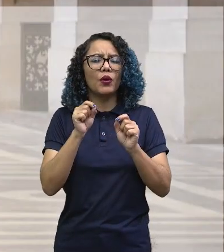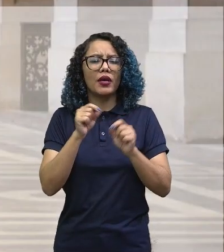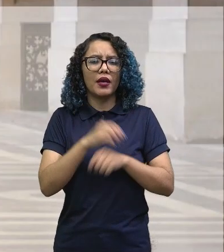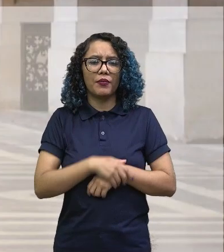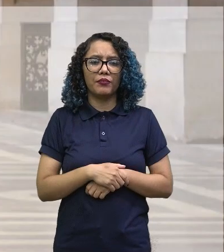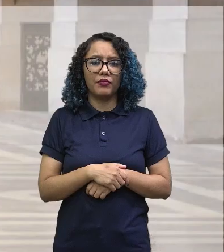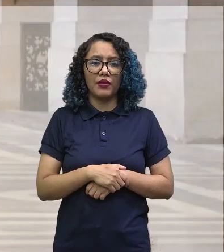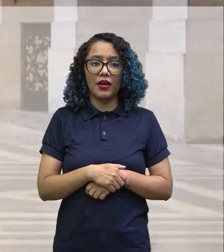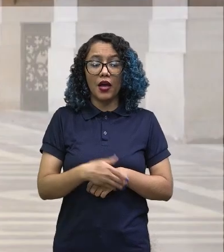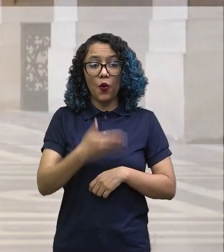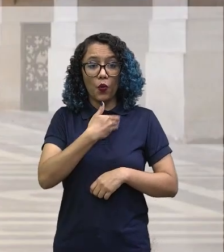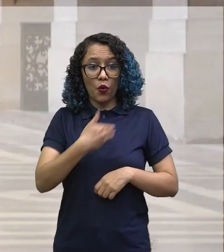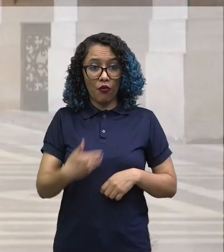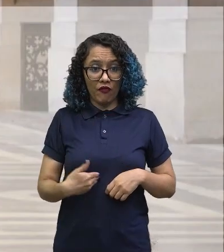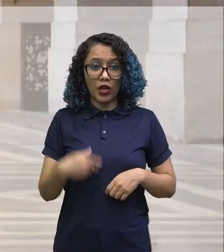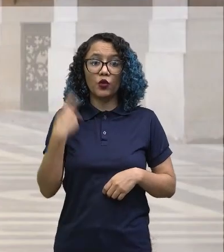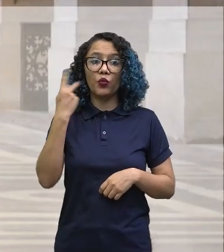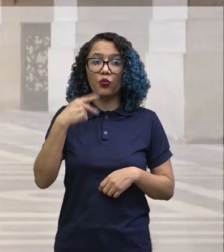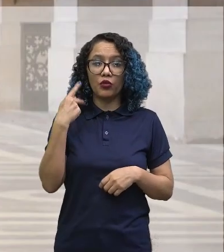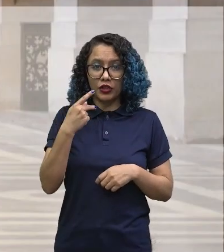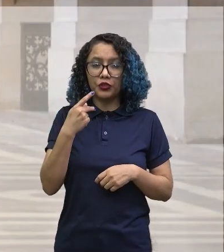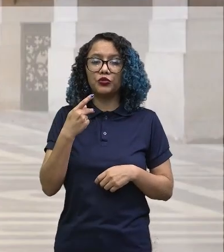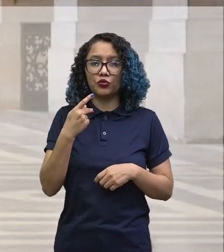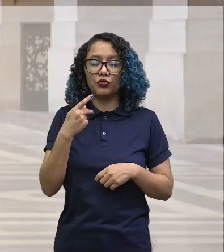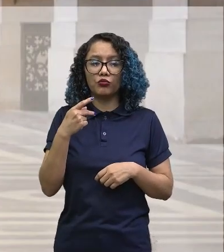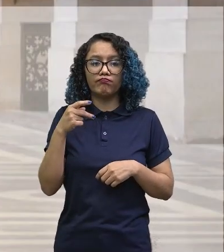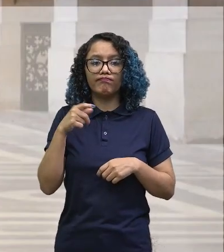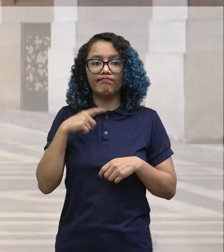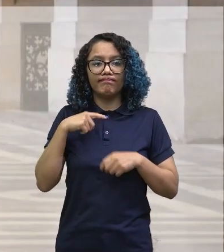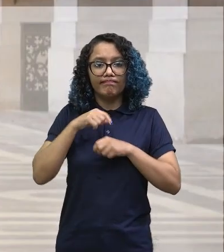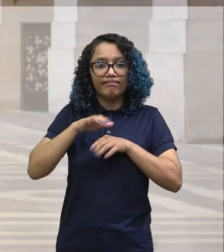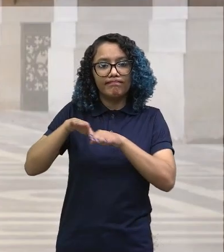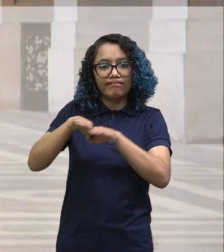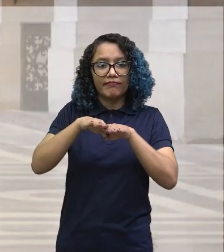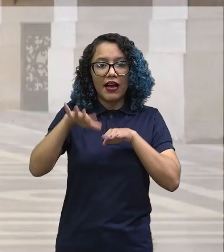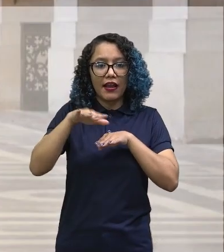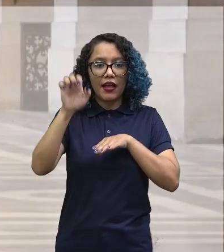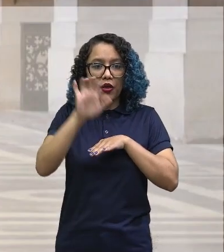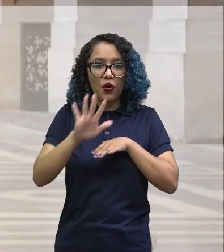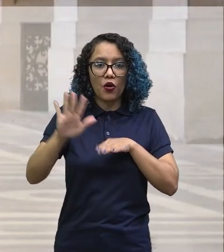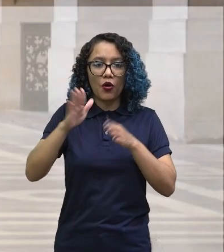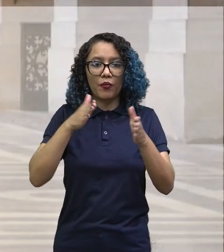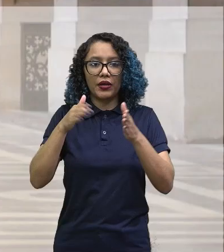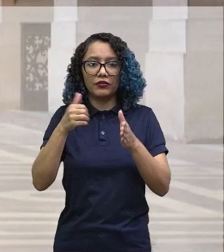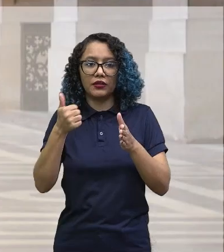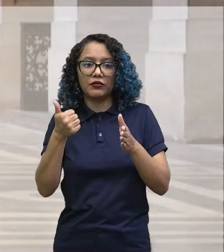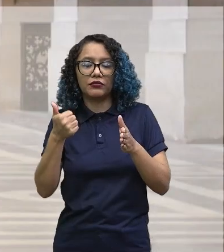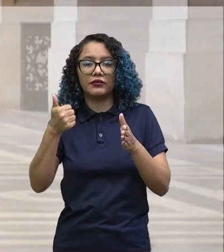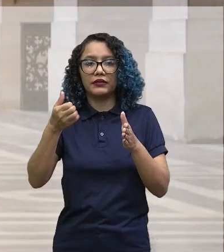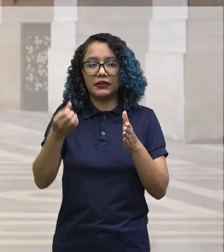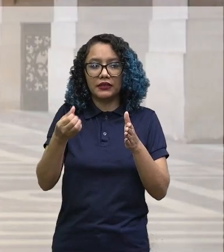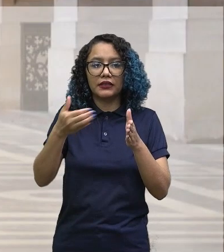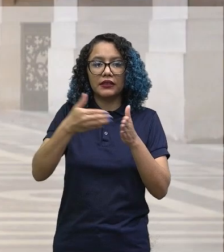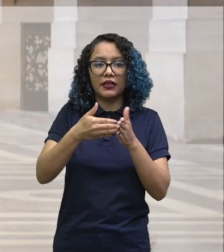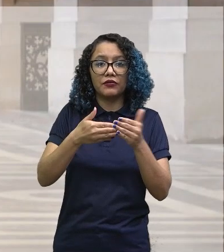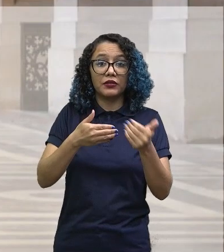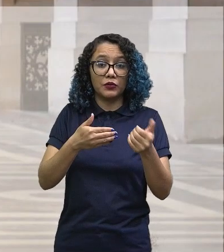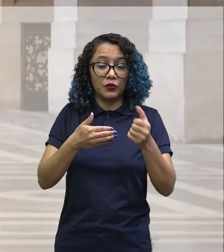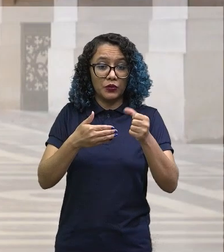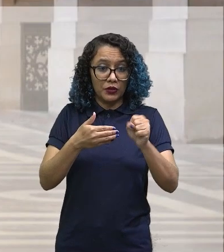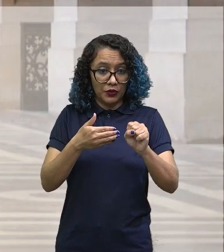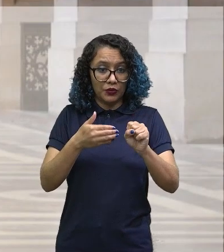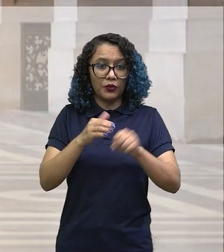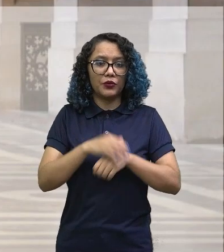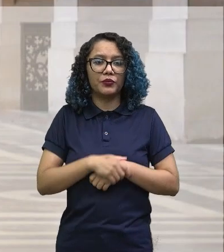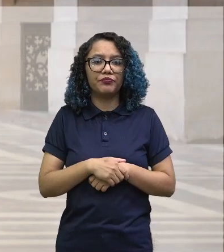que dominou a Europa entre os séculos XVI e XVIII, e nessa forma de governo, o poder